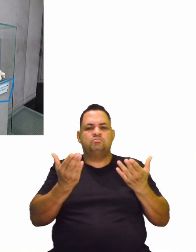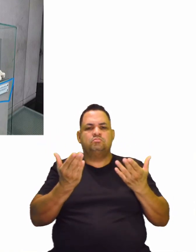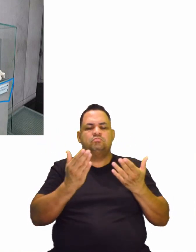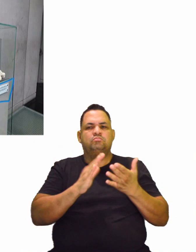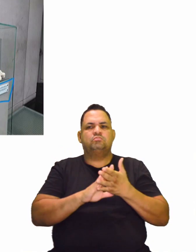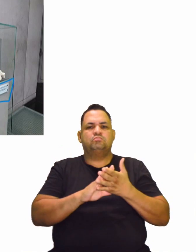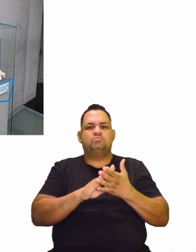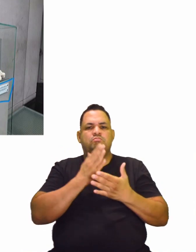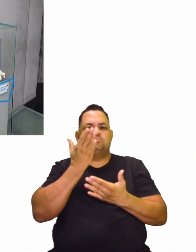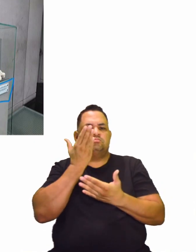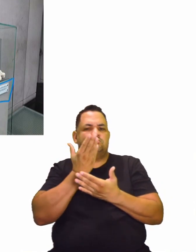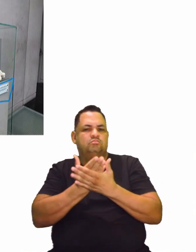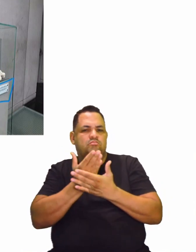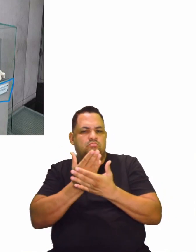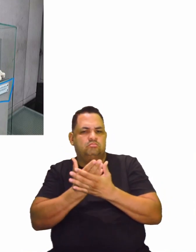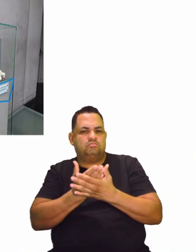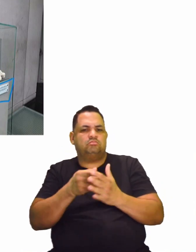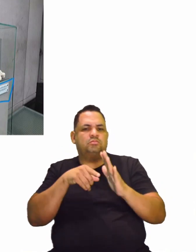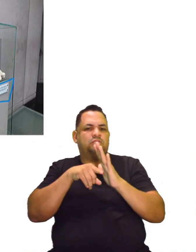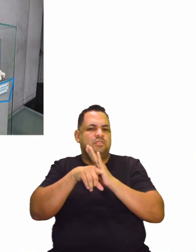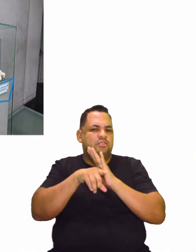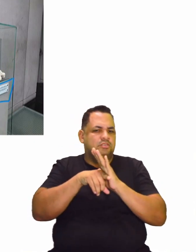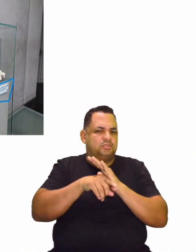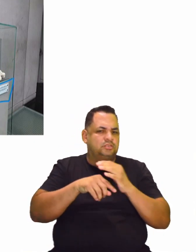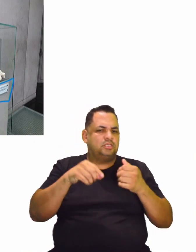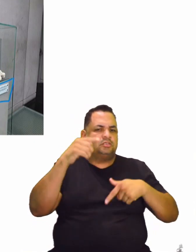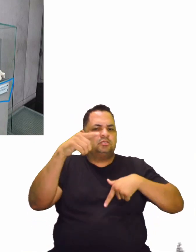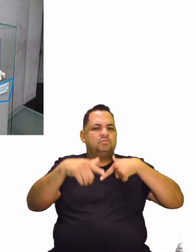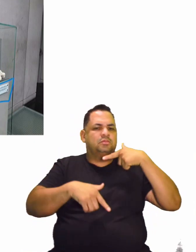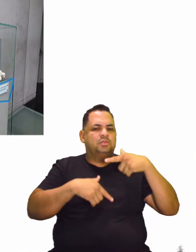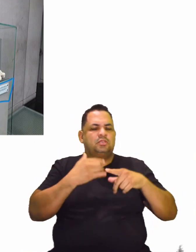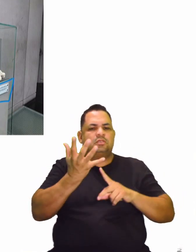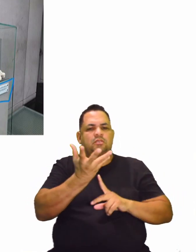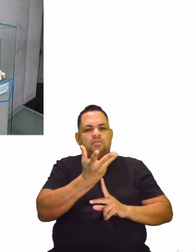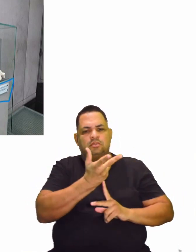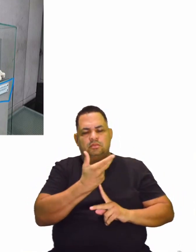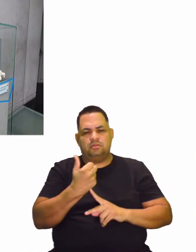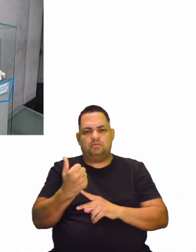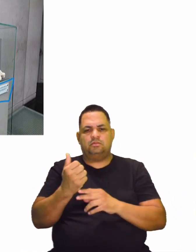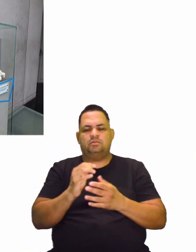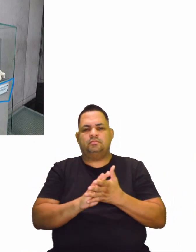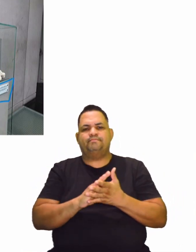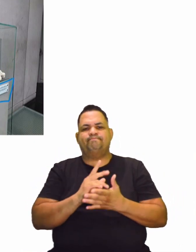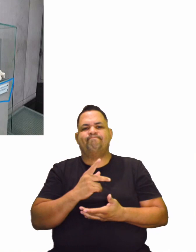tanto à representação humana como também dos deuses. E para eles, os deuses